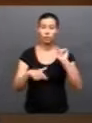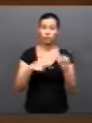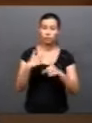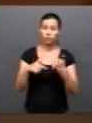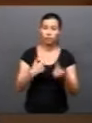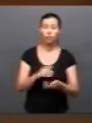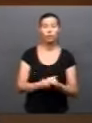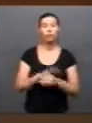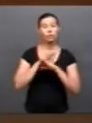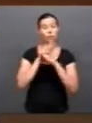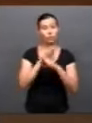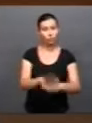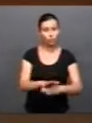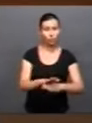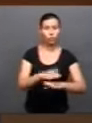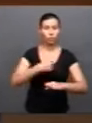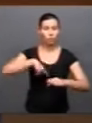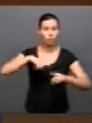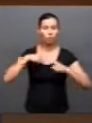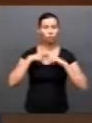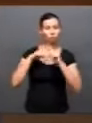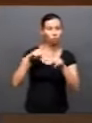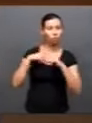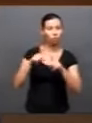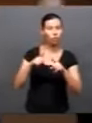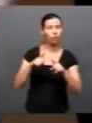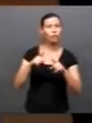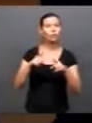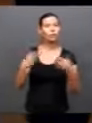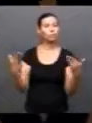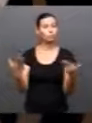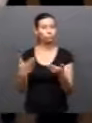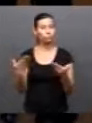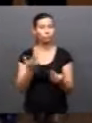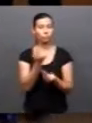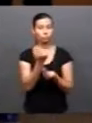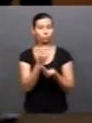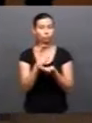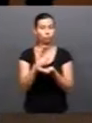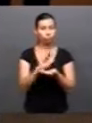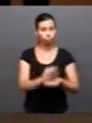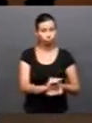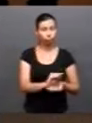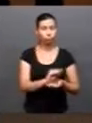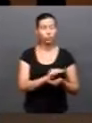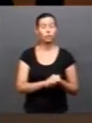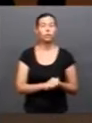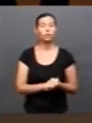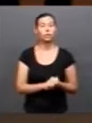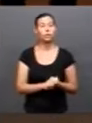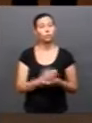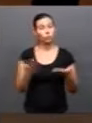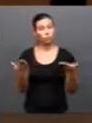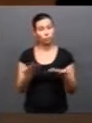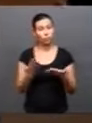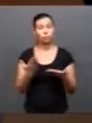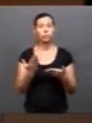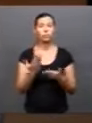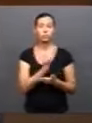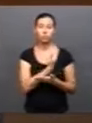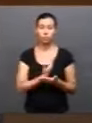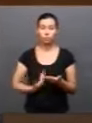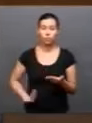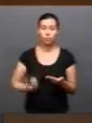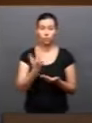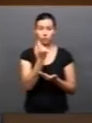nossas reivindicações nos cortes, né, que a ciência está sofrendo. Então, é